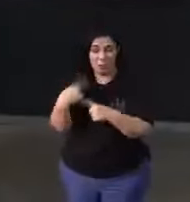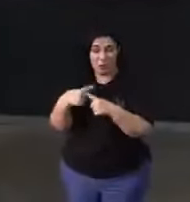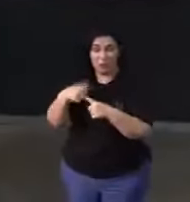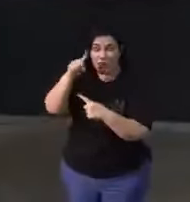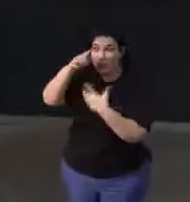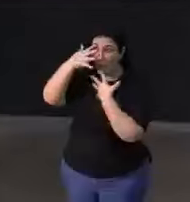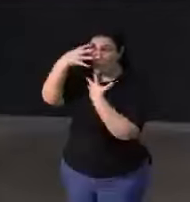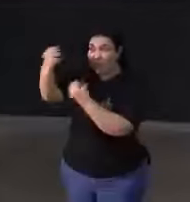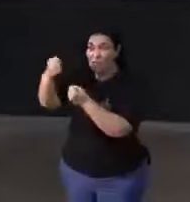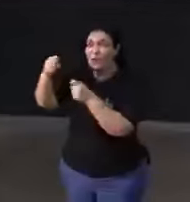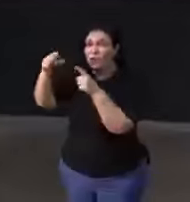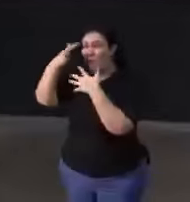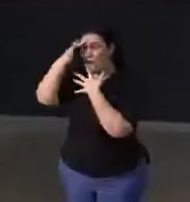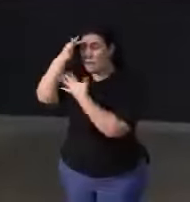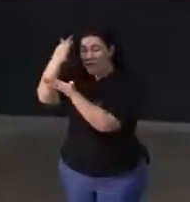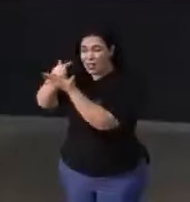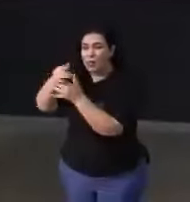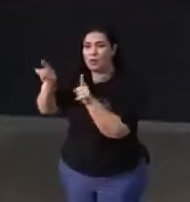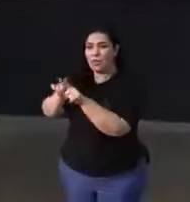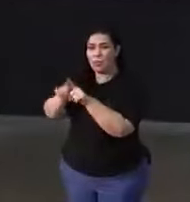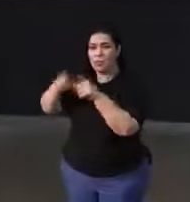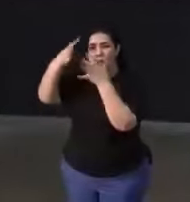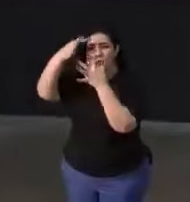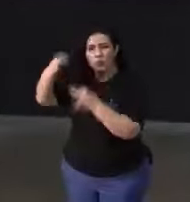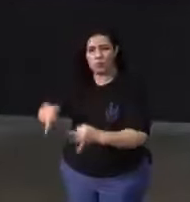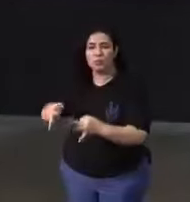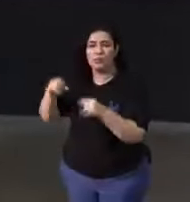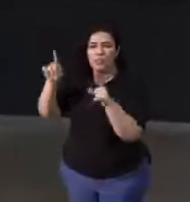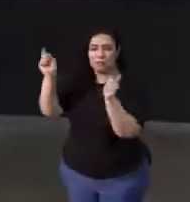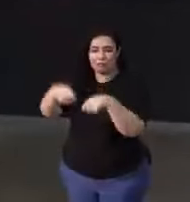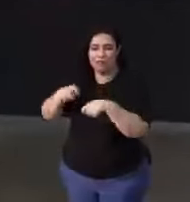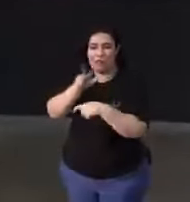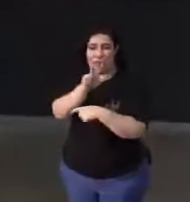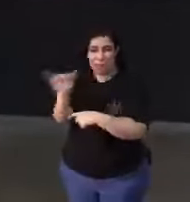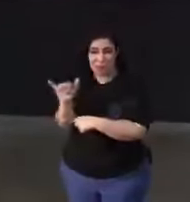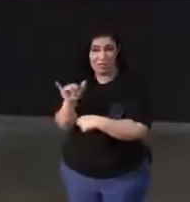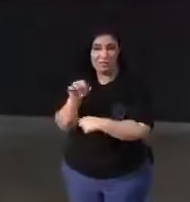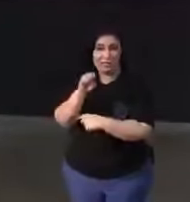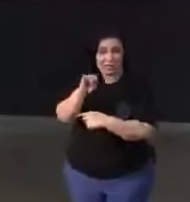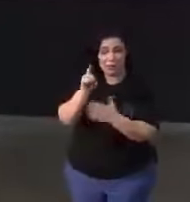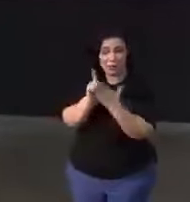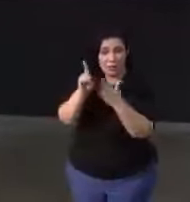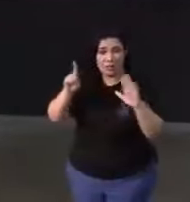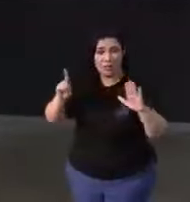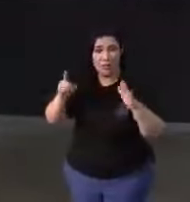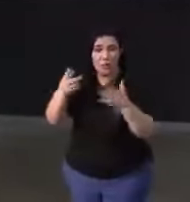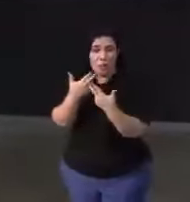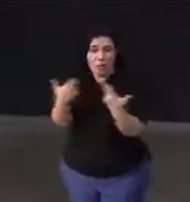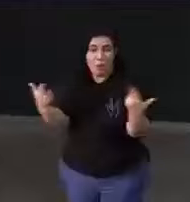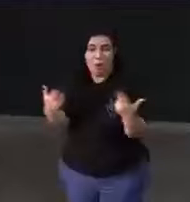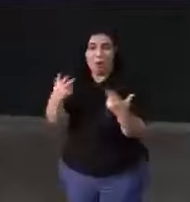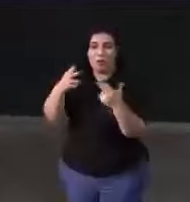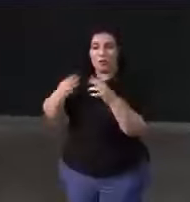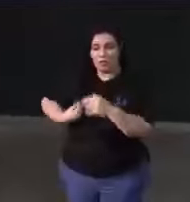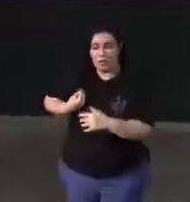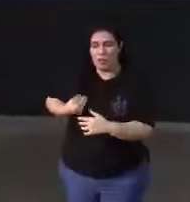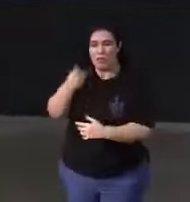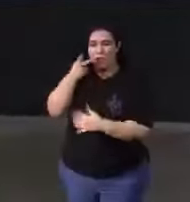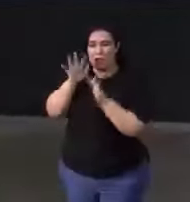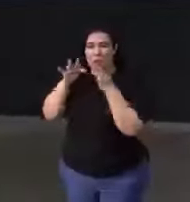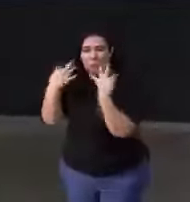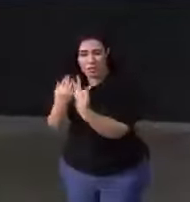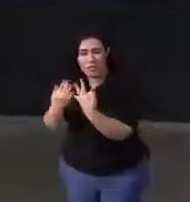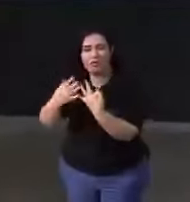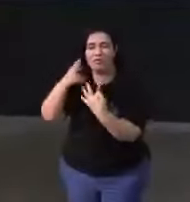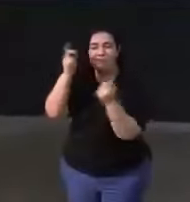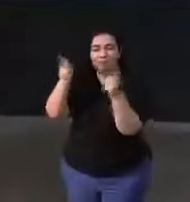para cumprir. Se Ele prometeu algo na vida dos seus filhos, Ele vai cumprir. Se Ele prometeu algo na vida dos seus pais, Ele vai cumprir. Se